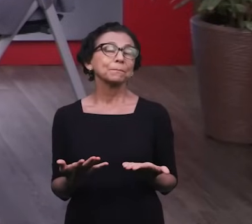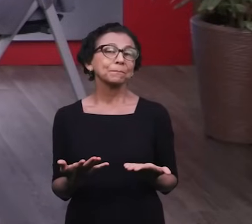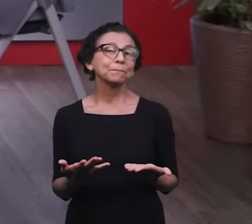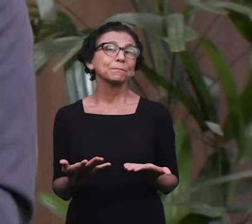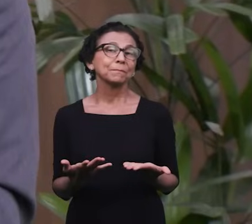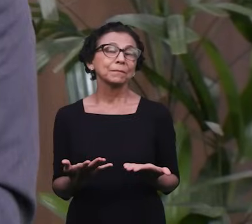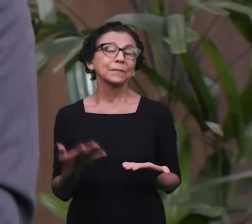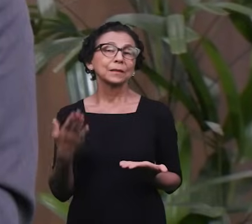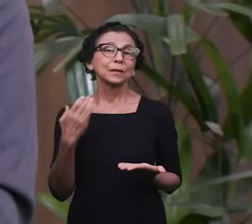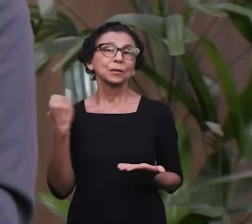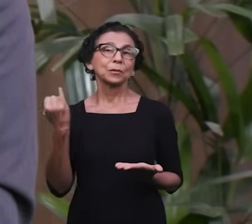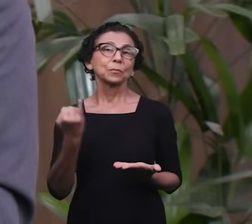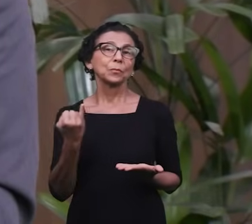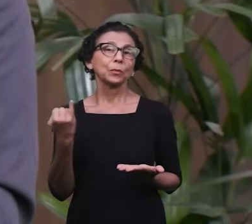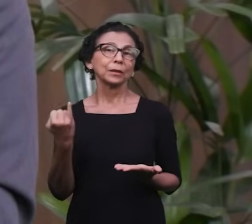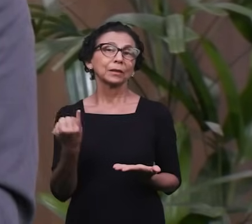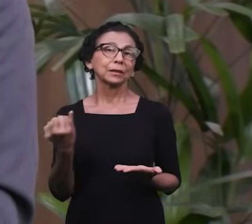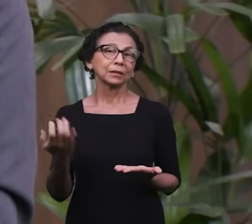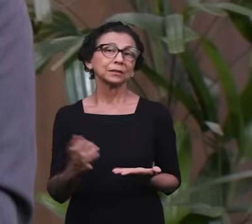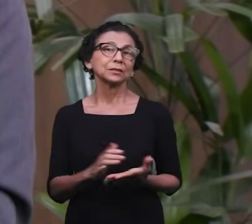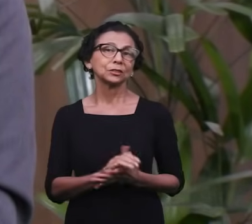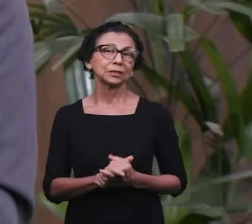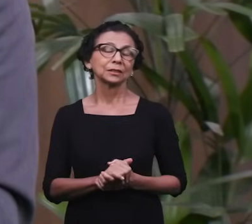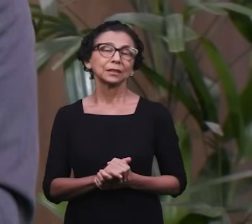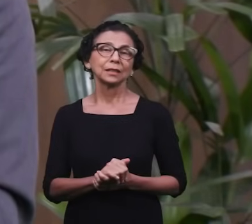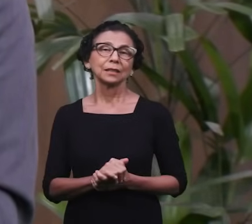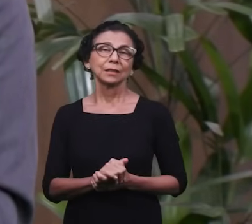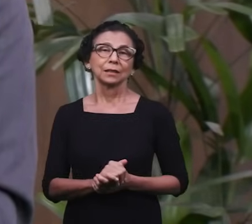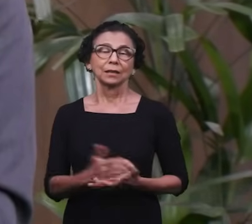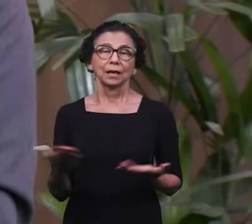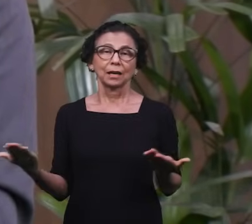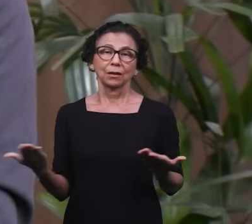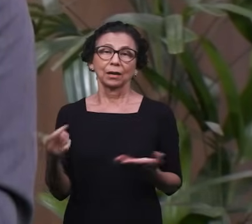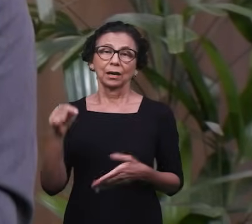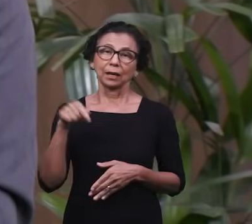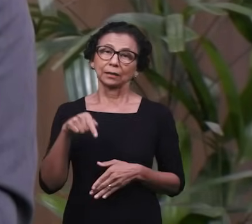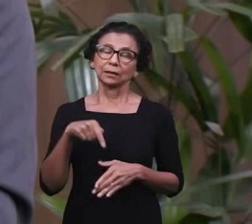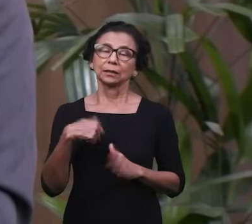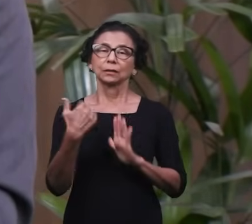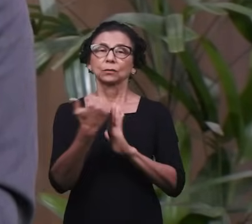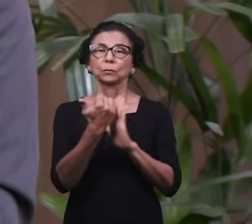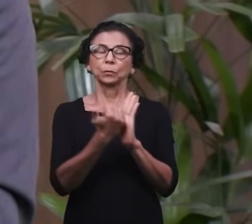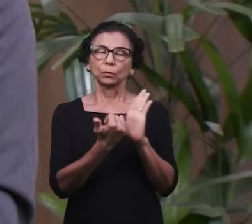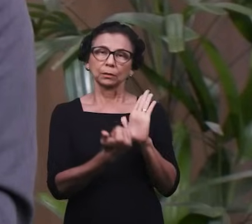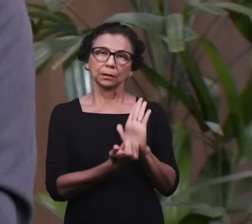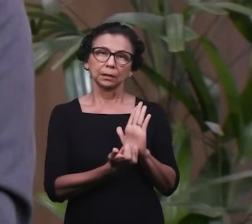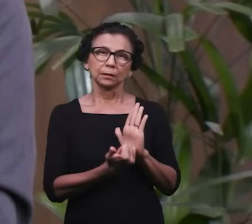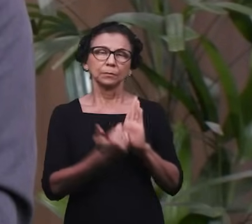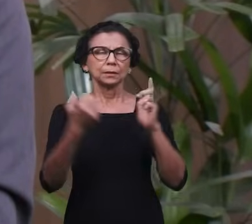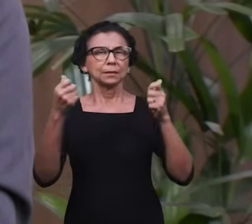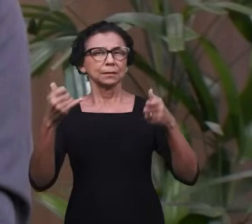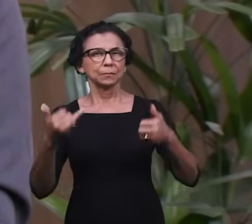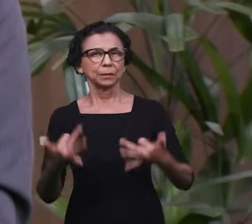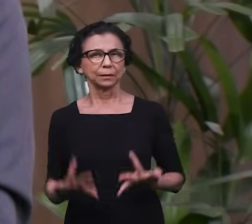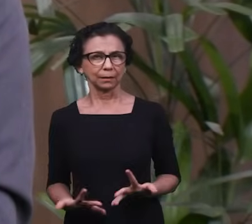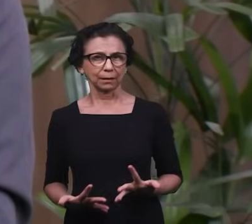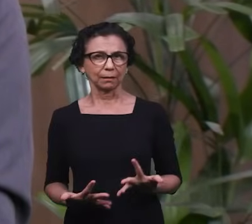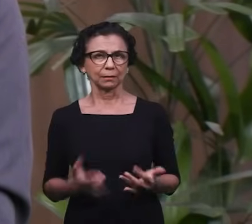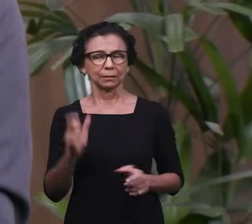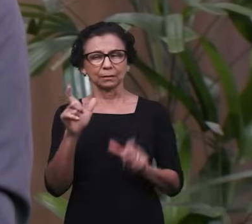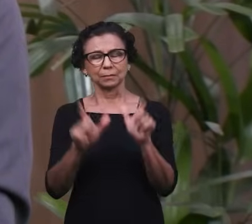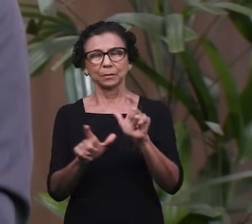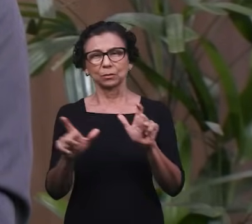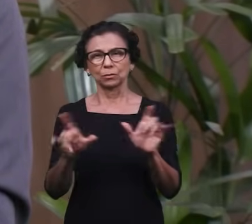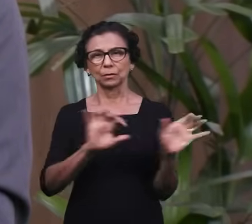Daí a importância isso. que a gente trazer um programa como esse para trazer esses esclarecimentos às pessoas, a todos que